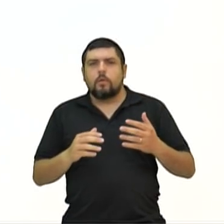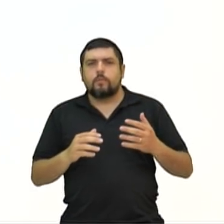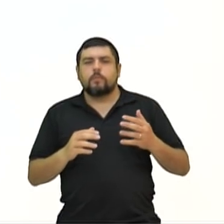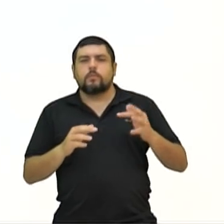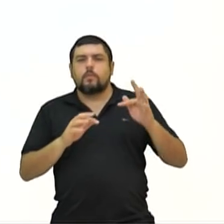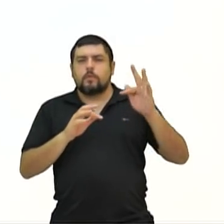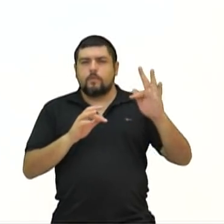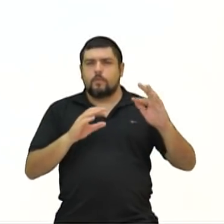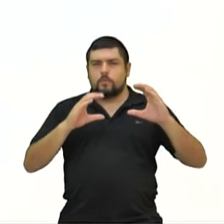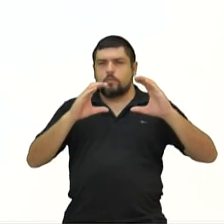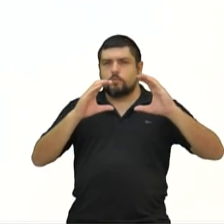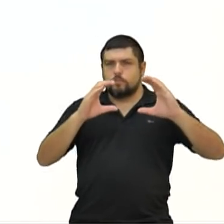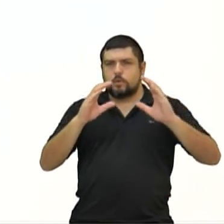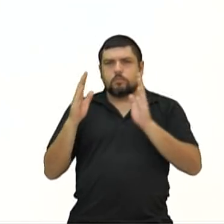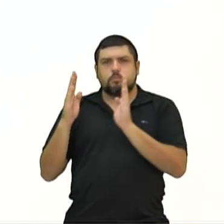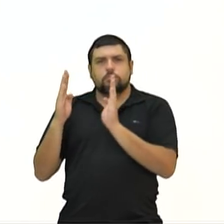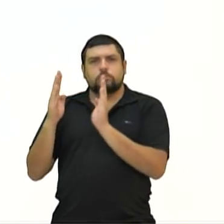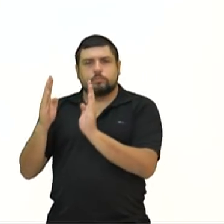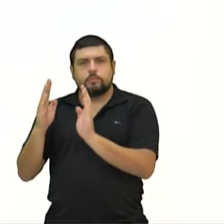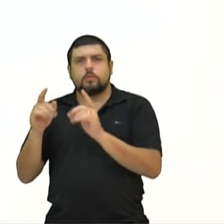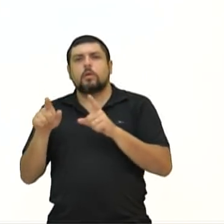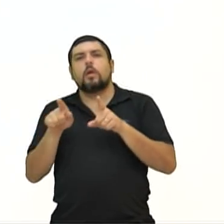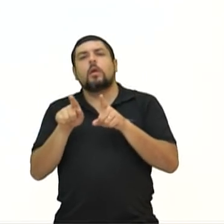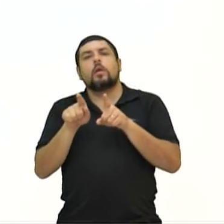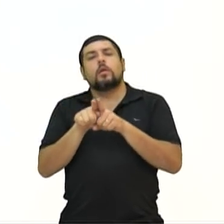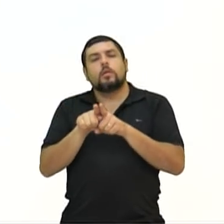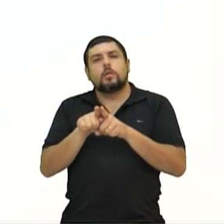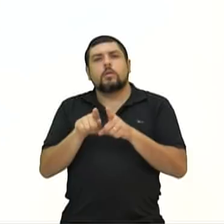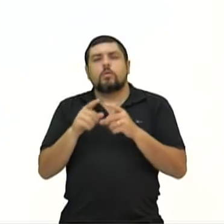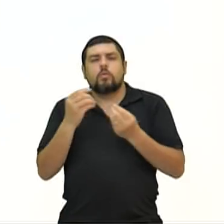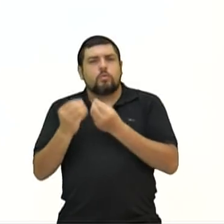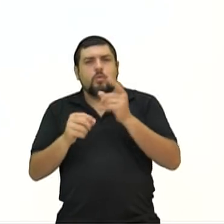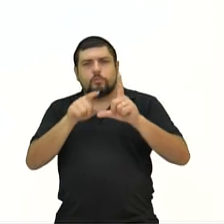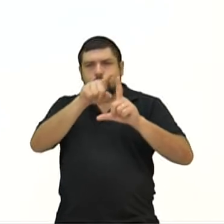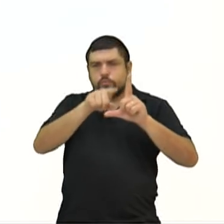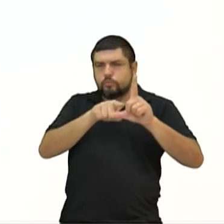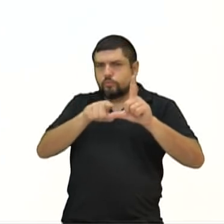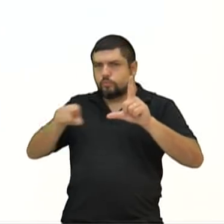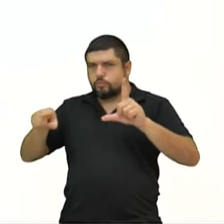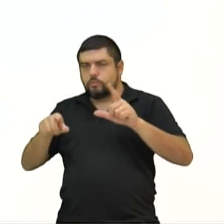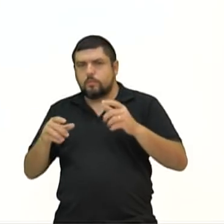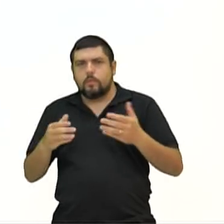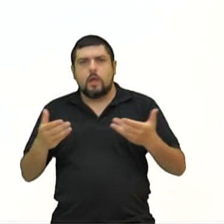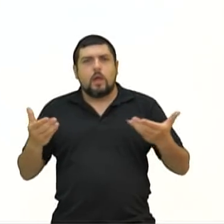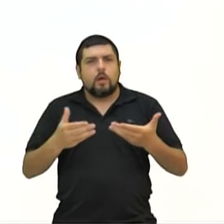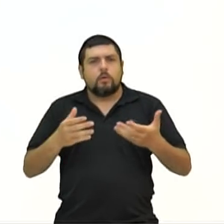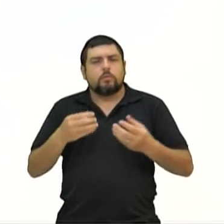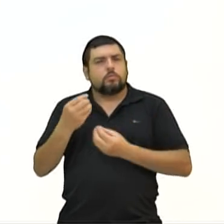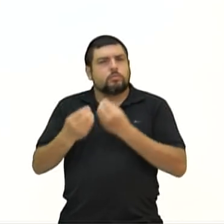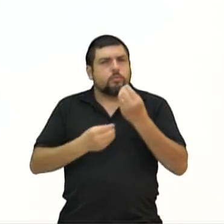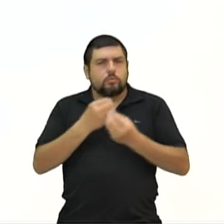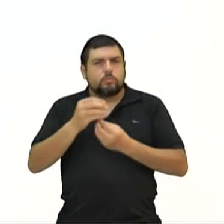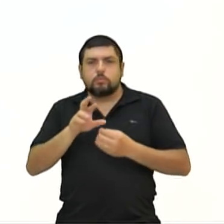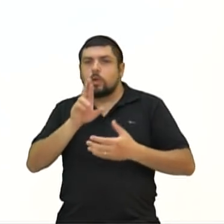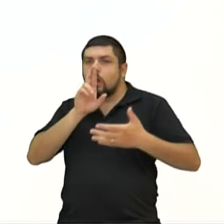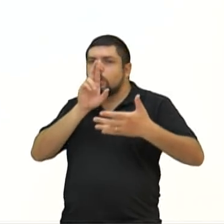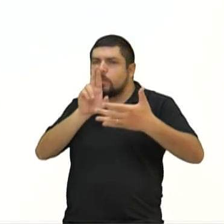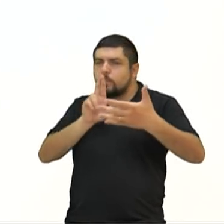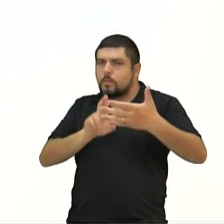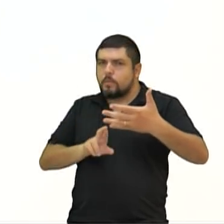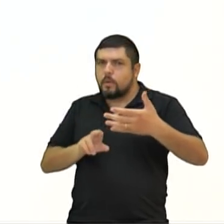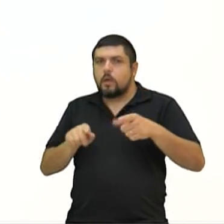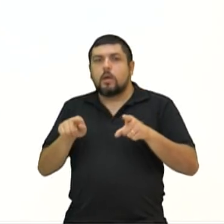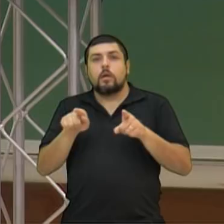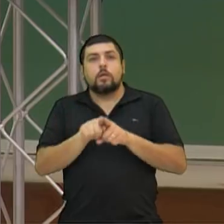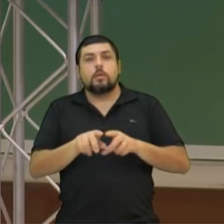tá? Na aula de hoje eu vou resolver o desafio da aula passada e nós vamos começar um assunto novo que são equações